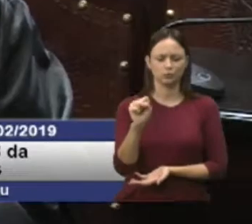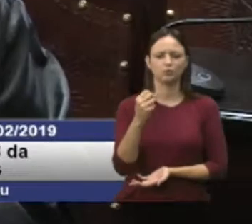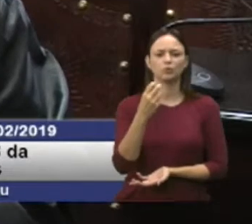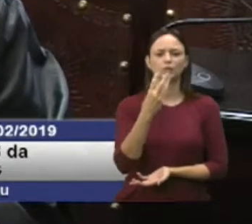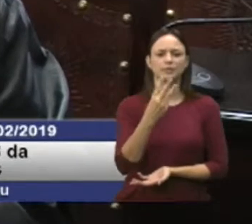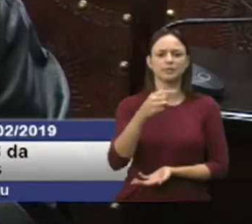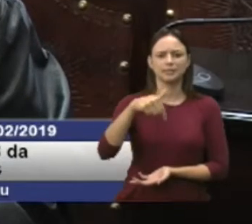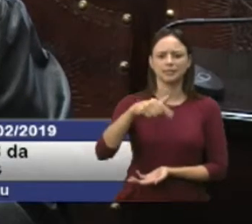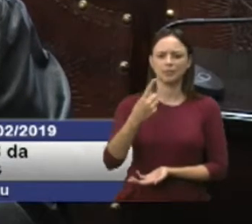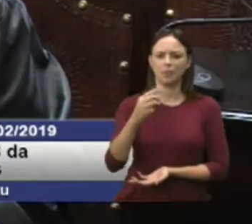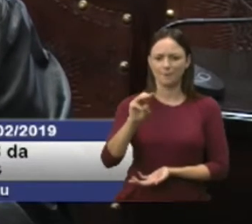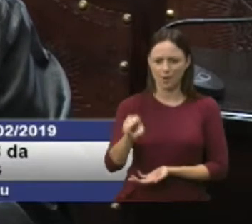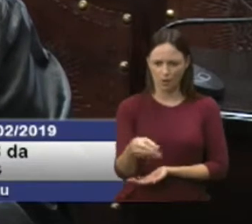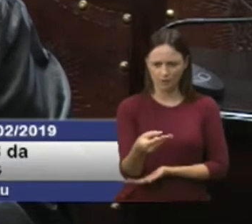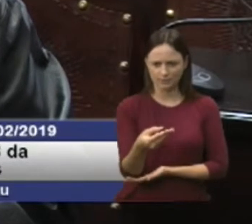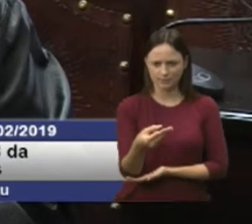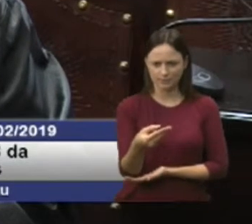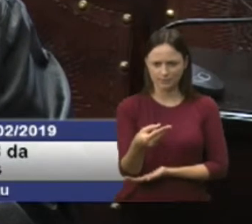371 milhões, é isso?